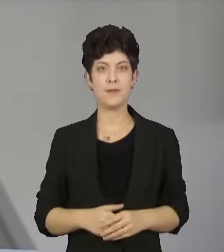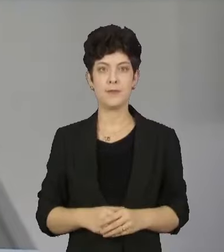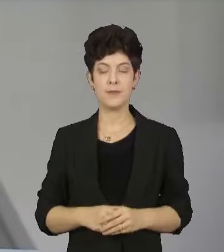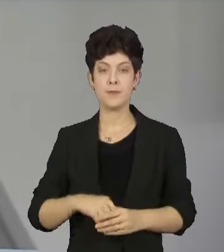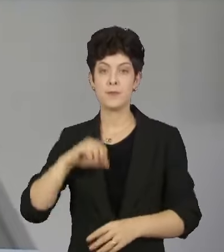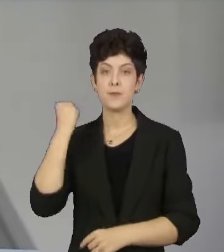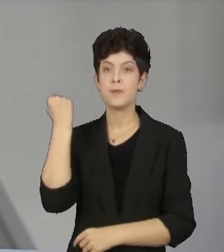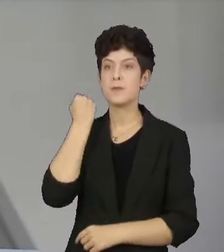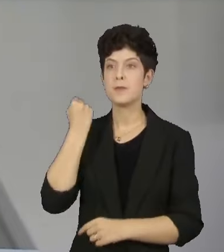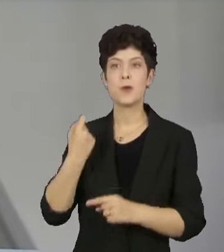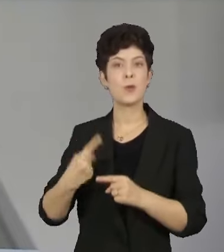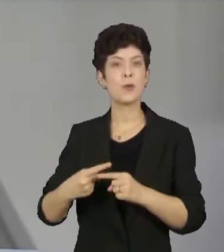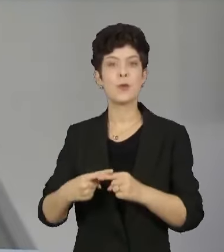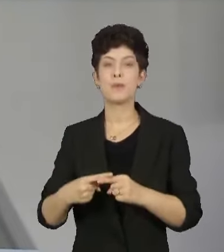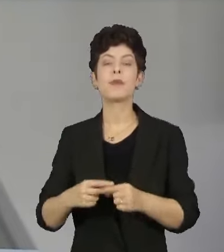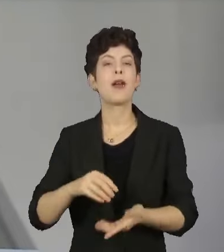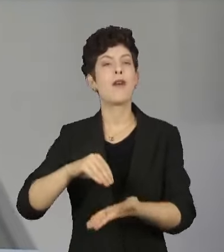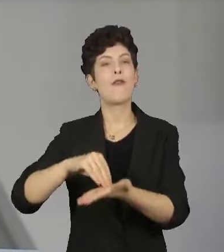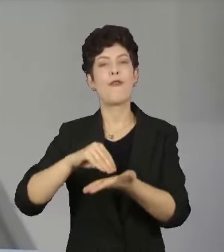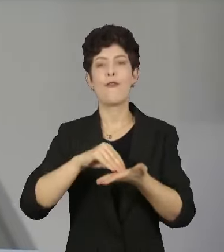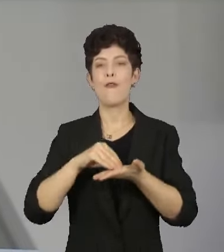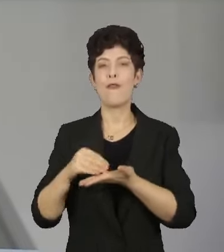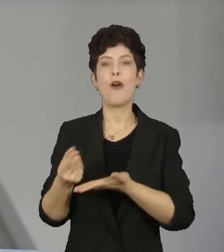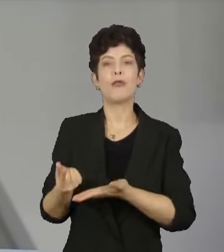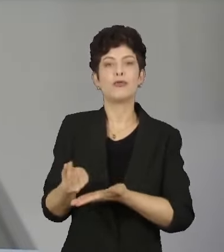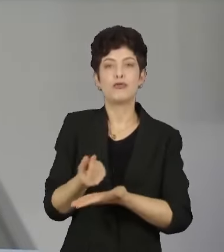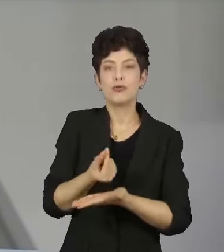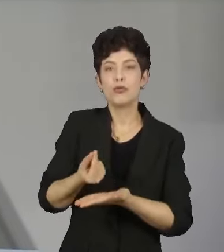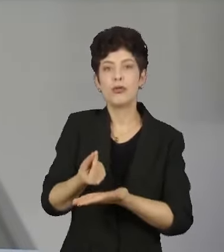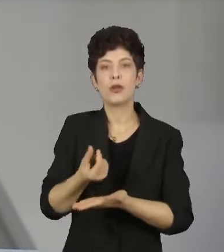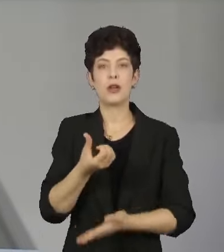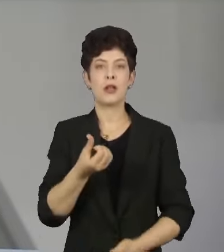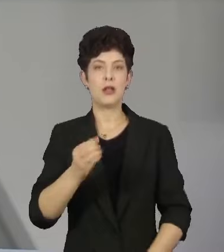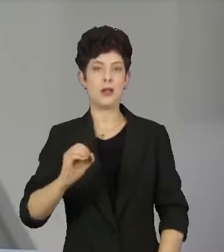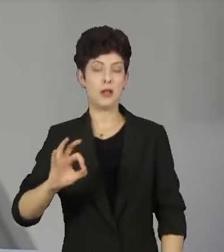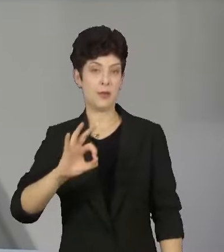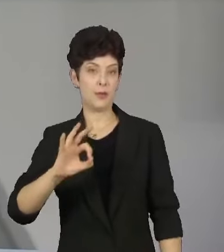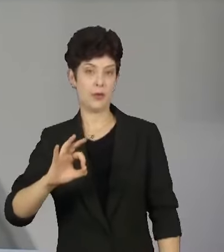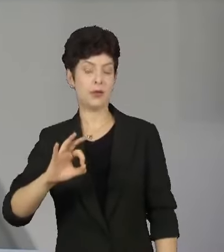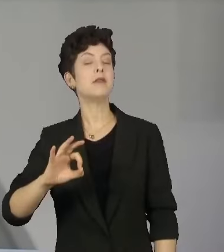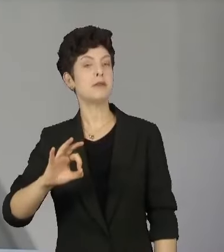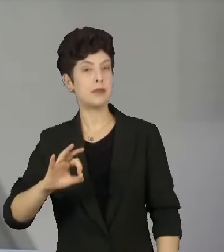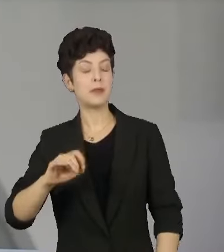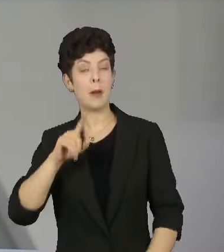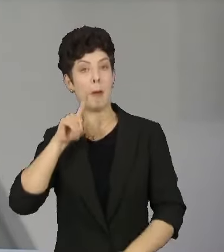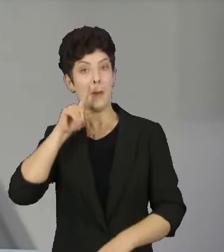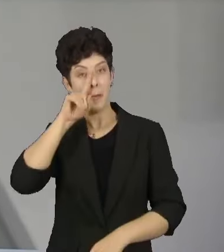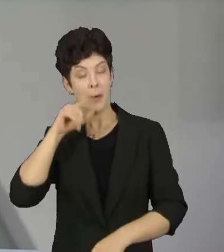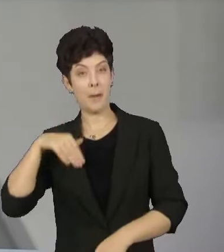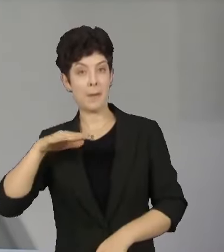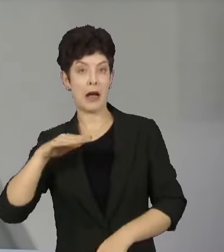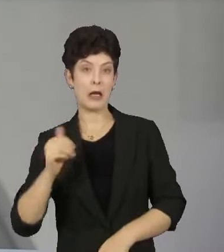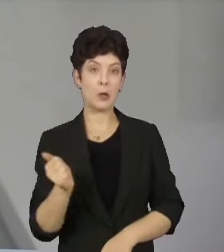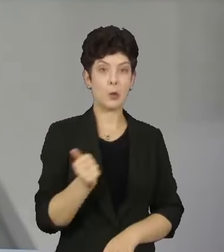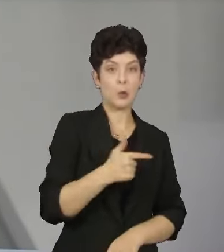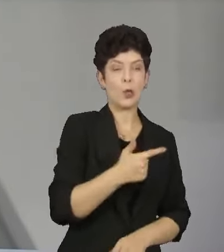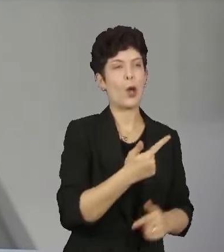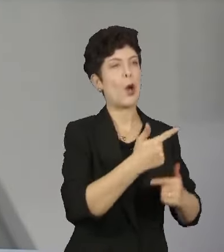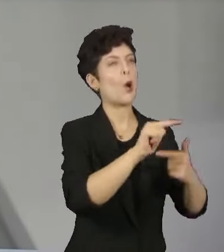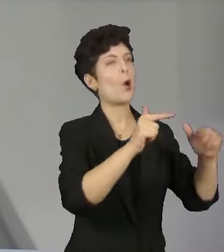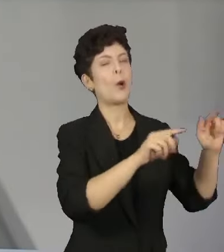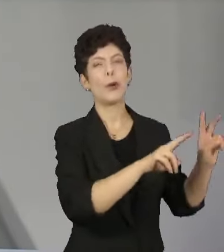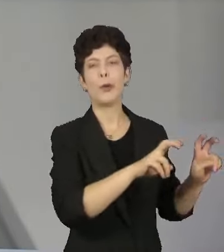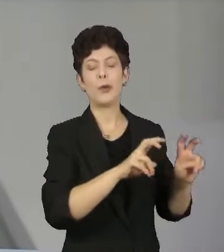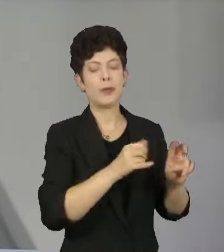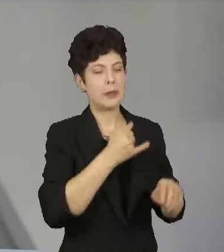estresse provocado pela falta de dinheiro é cerca de 60% mais arriscado para a saúde do que o causado